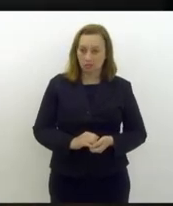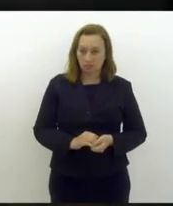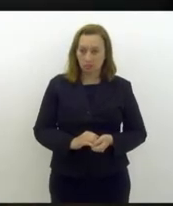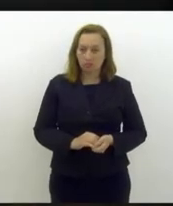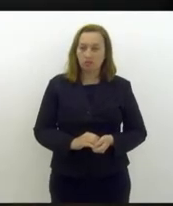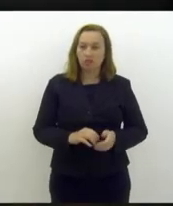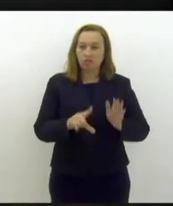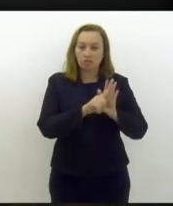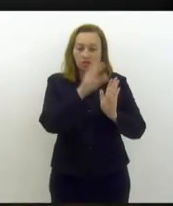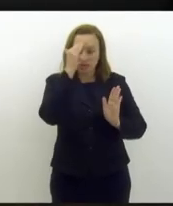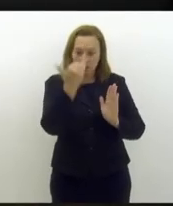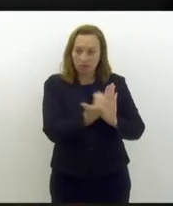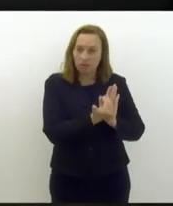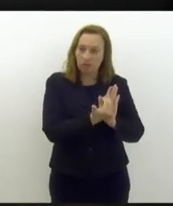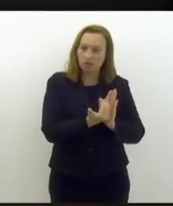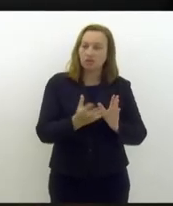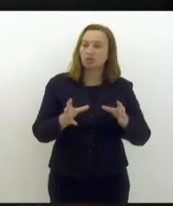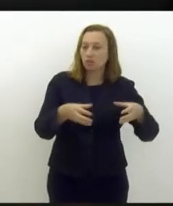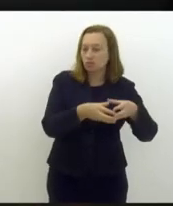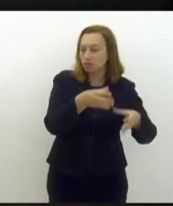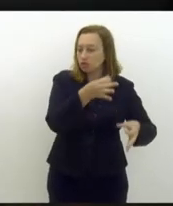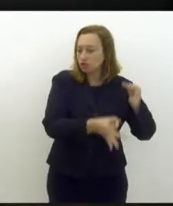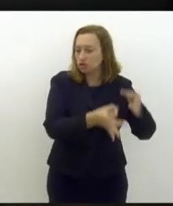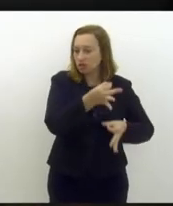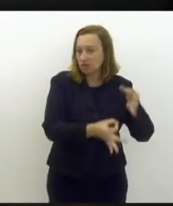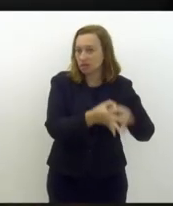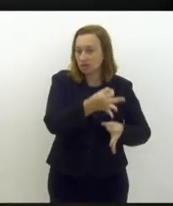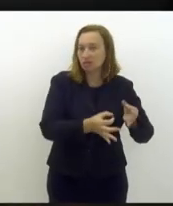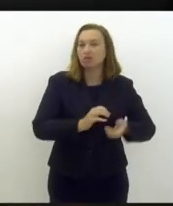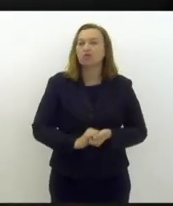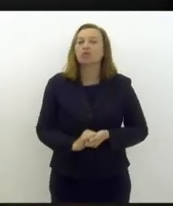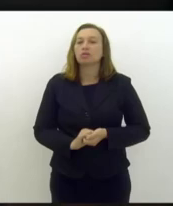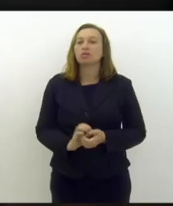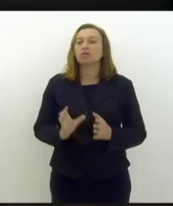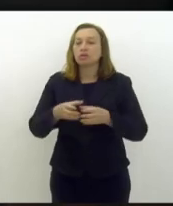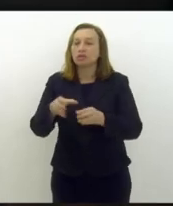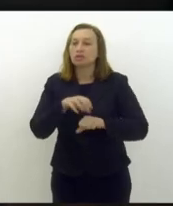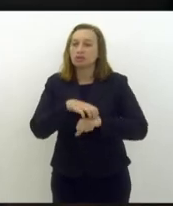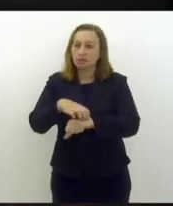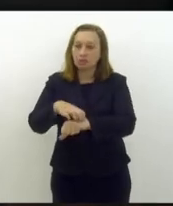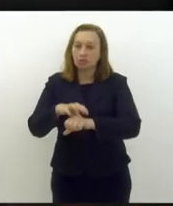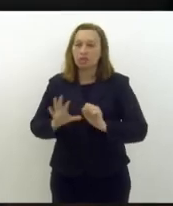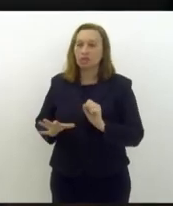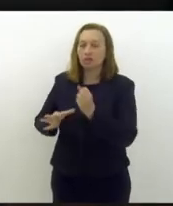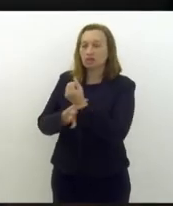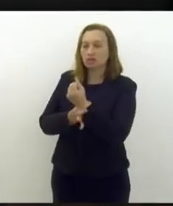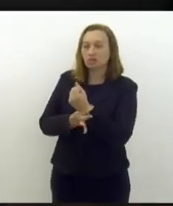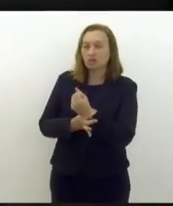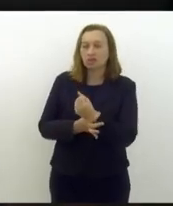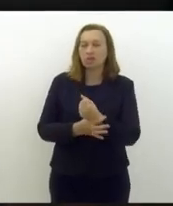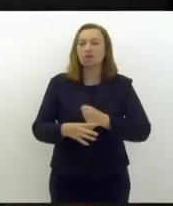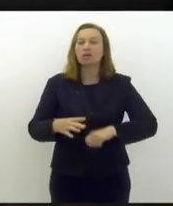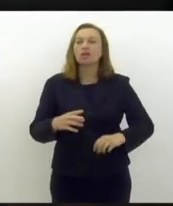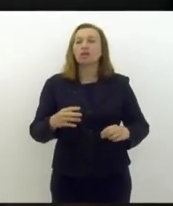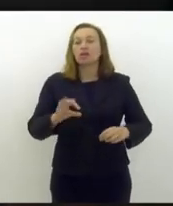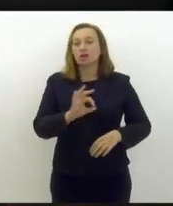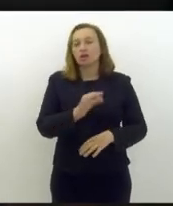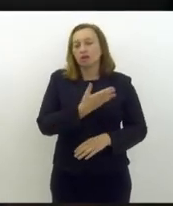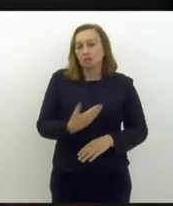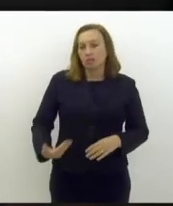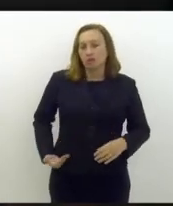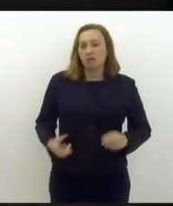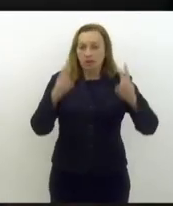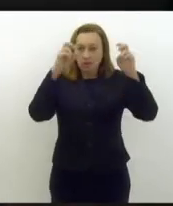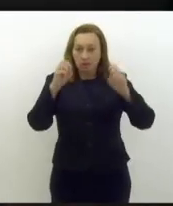vendendo de pareceres das comissões Constituição e Justiça de transporte de segurança pública e assuntos de polícia de